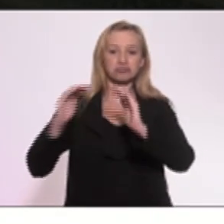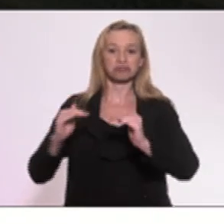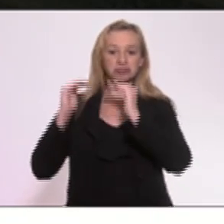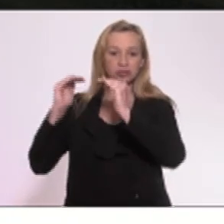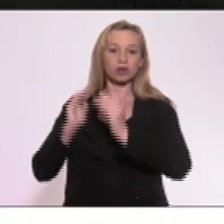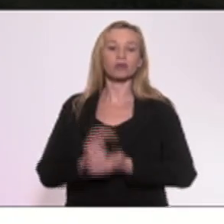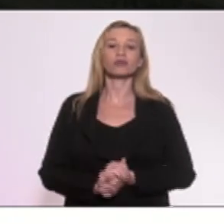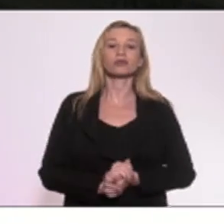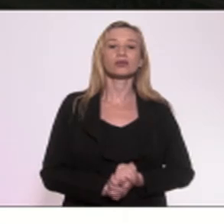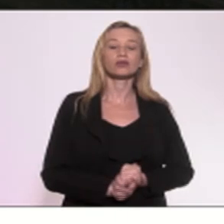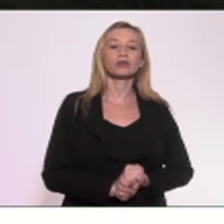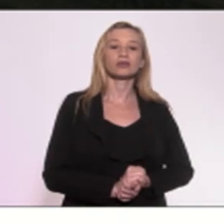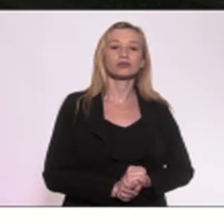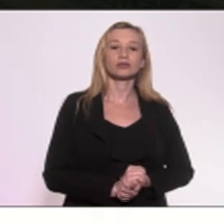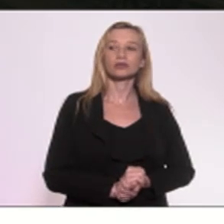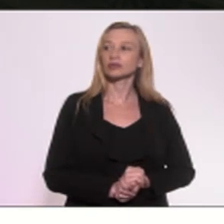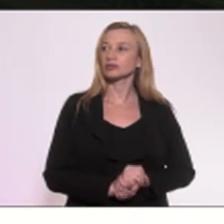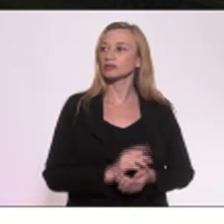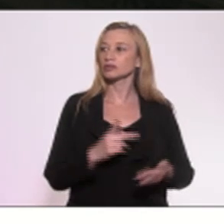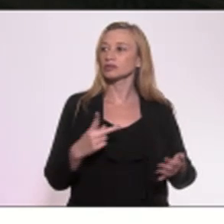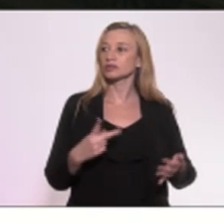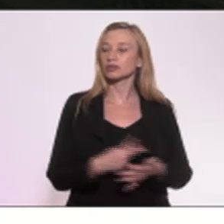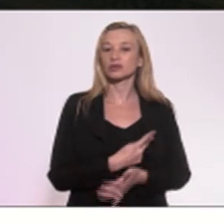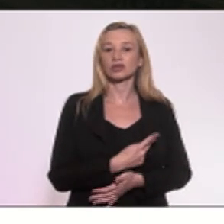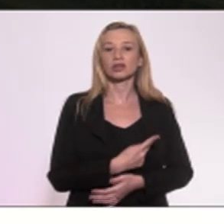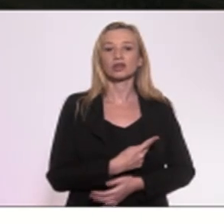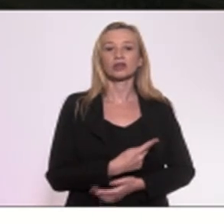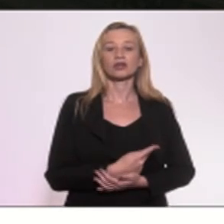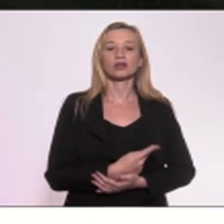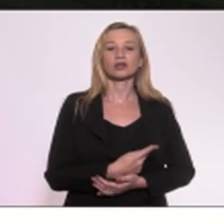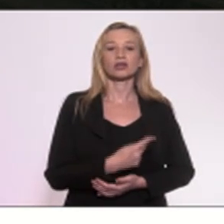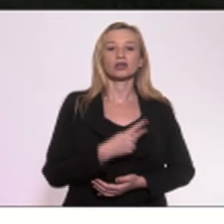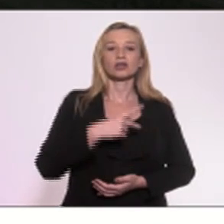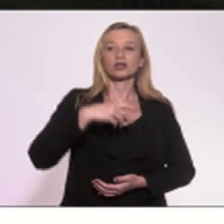exatidão o ocorrido na